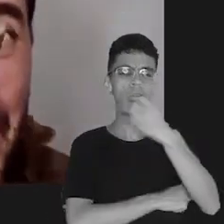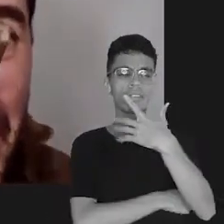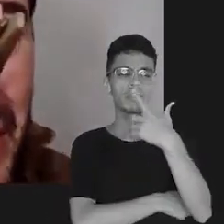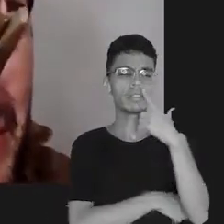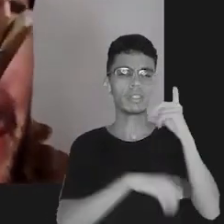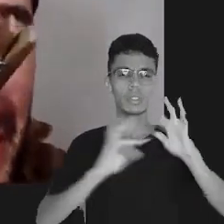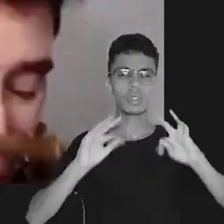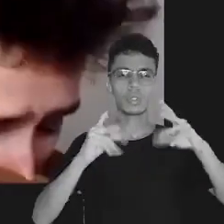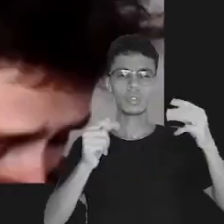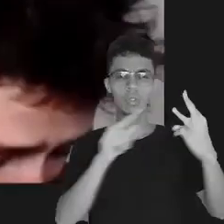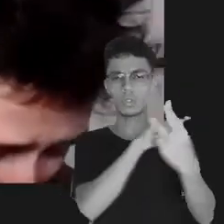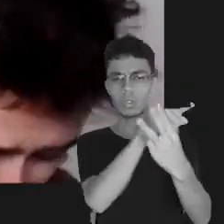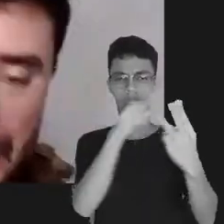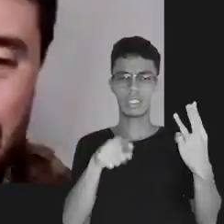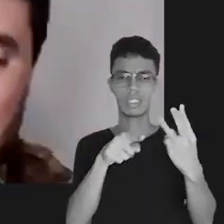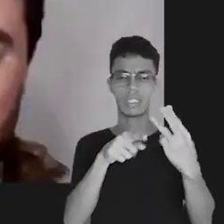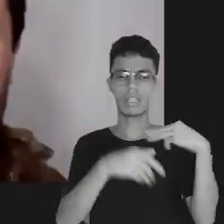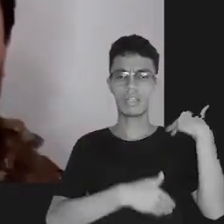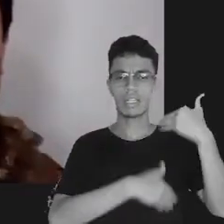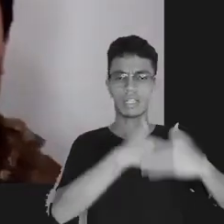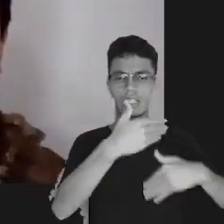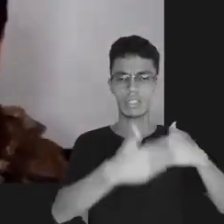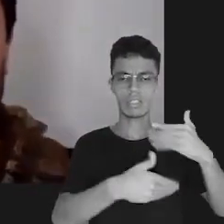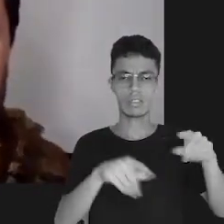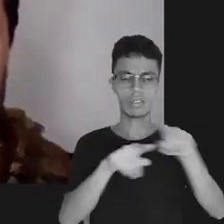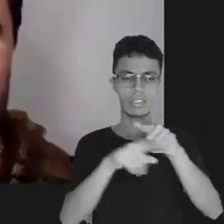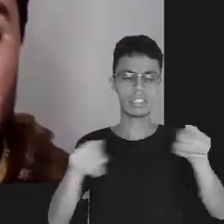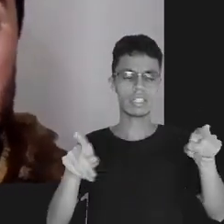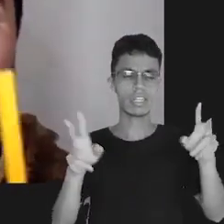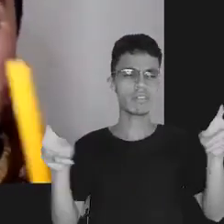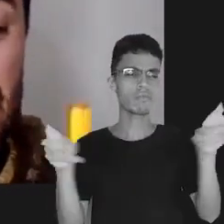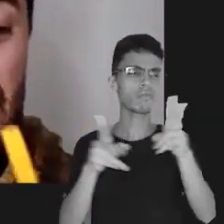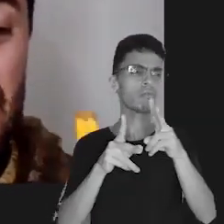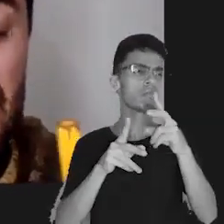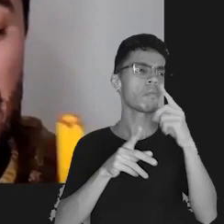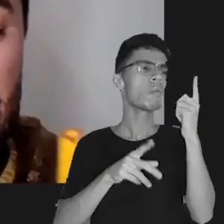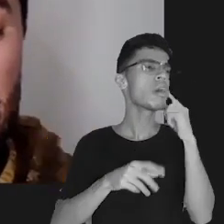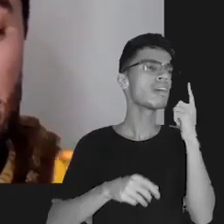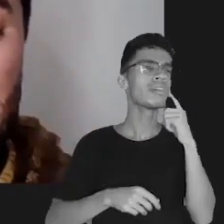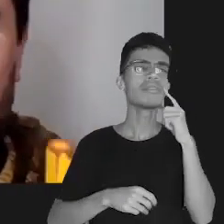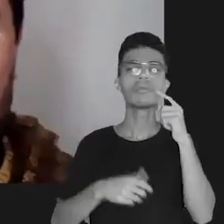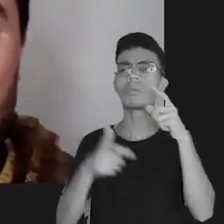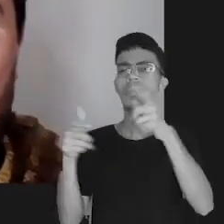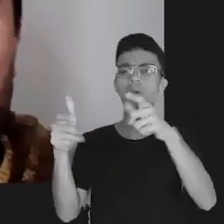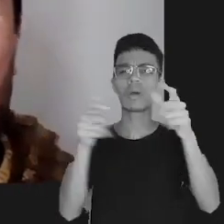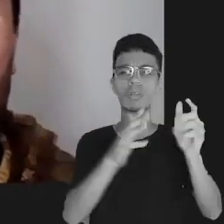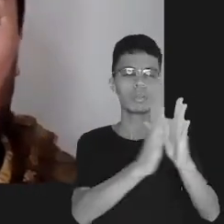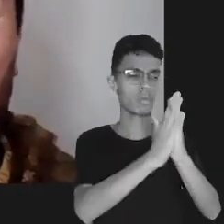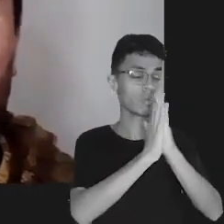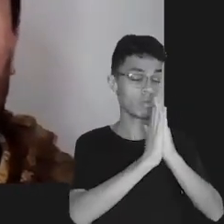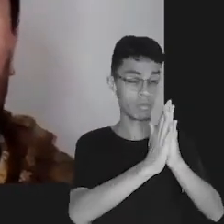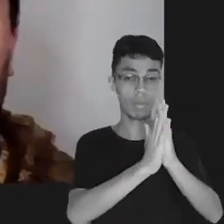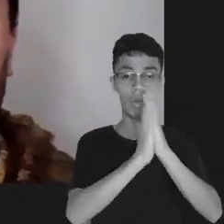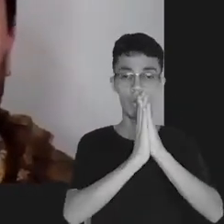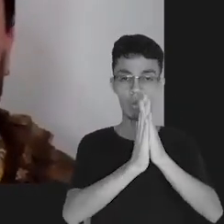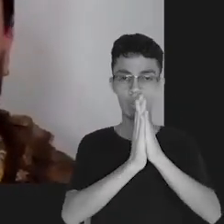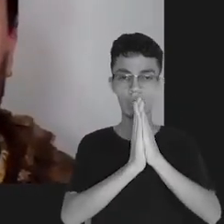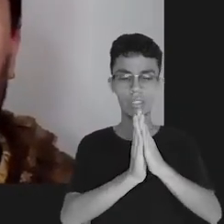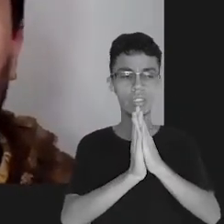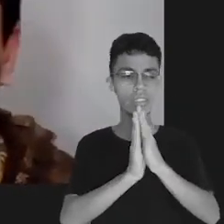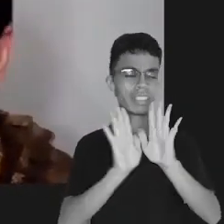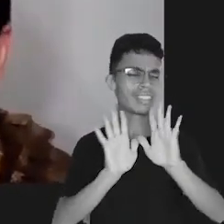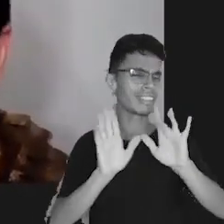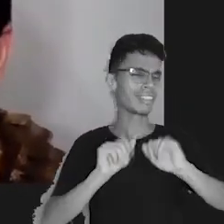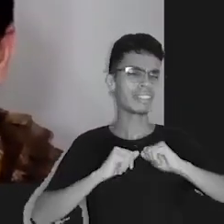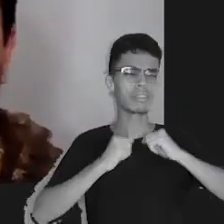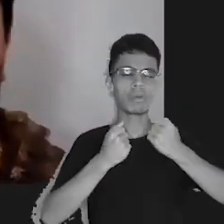Que todos os três, daqui por diante, vendo alguma coisa, por favor, não